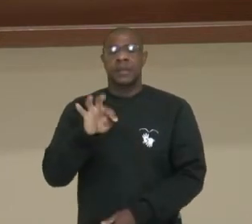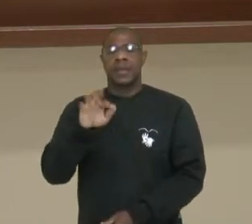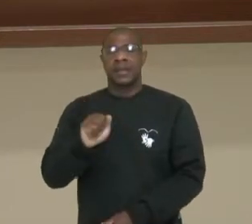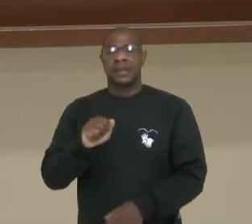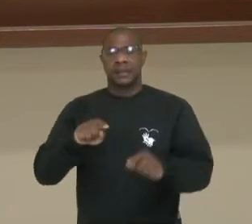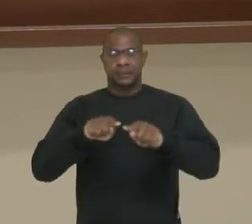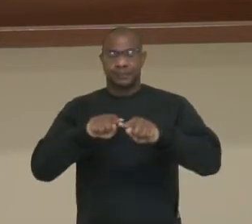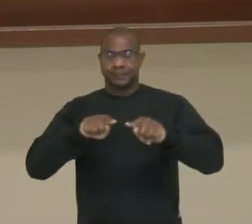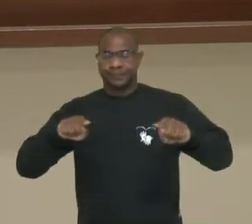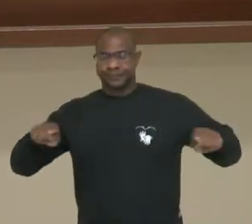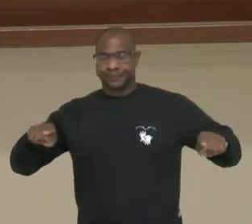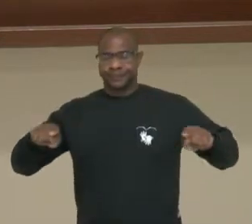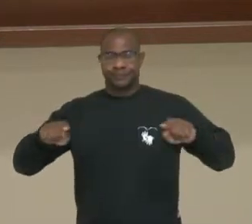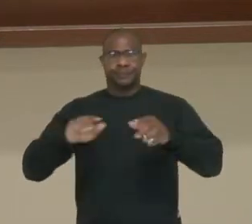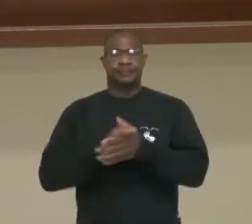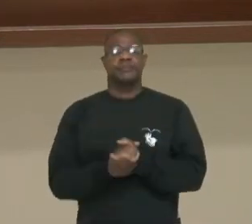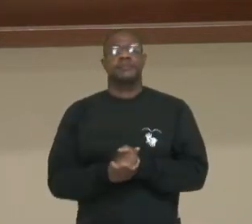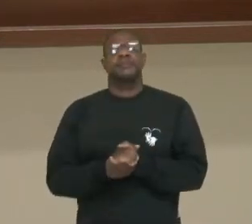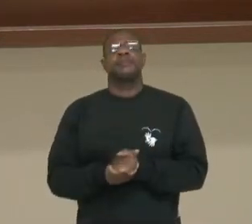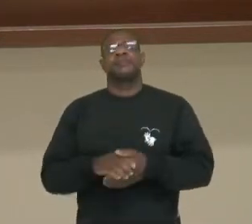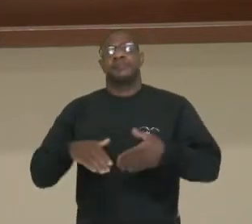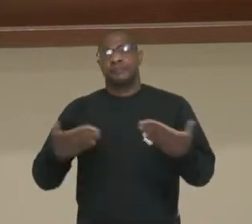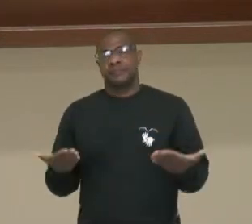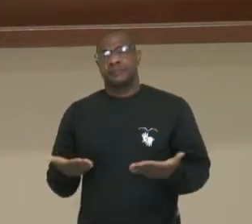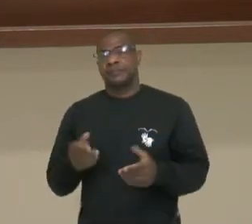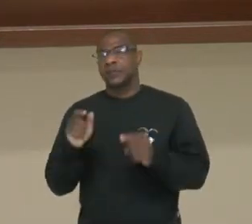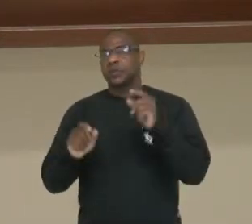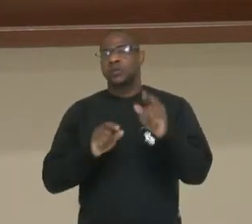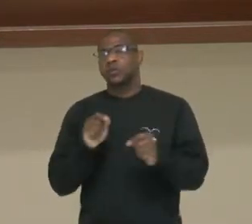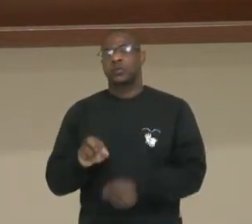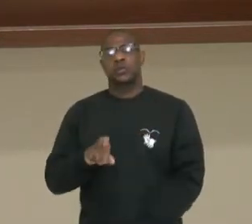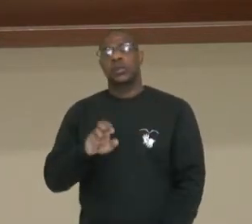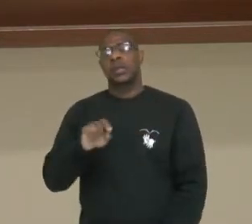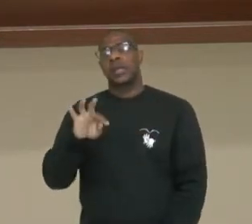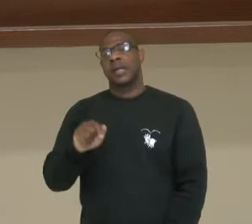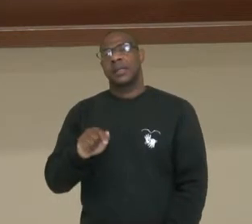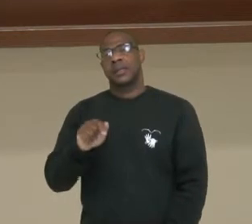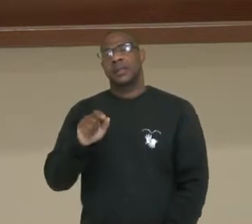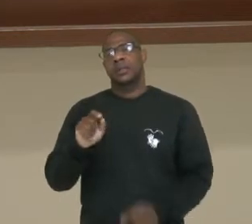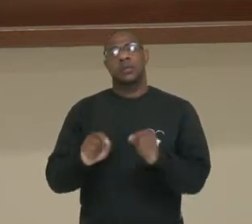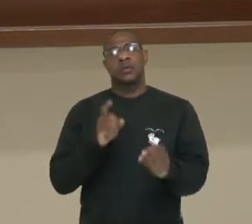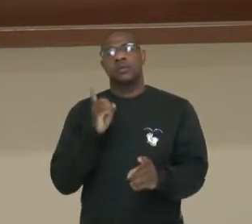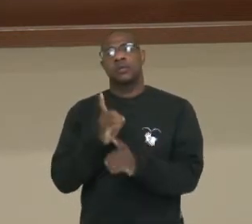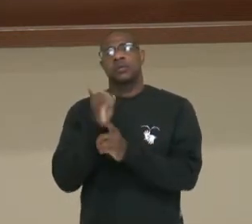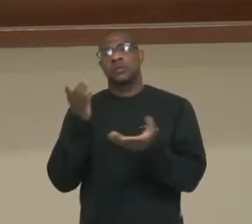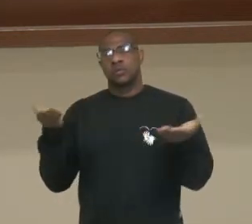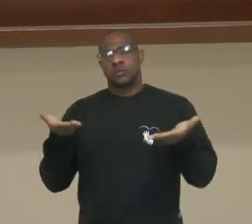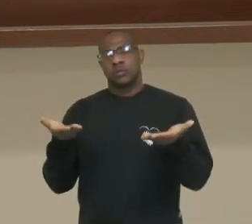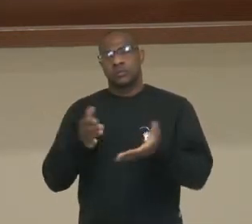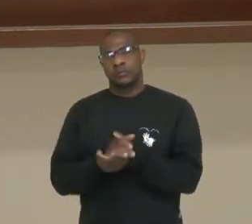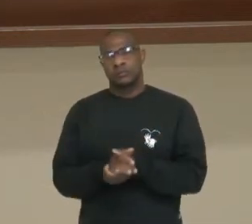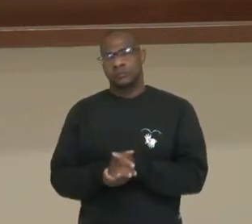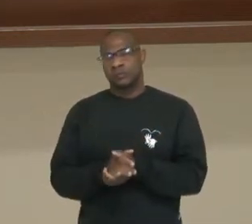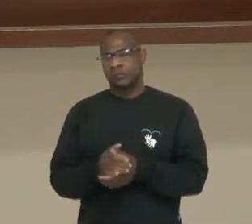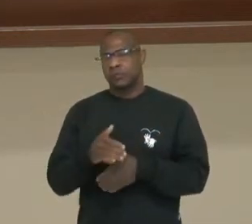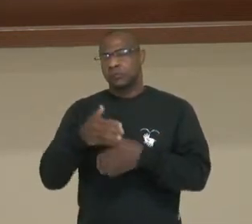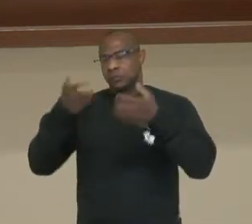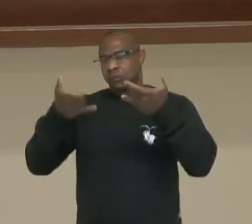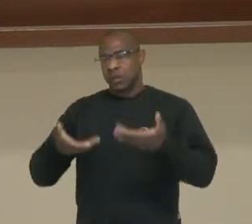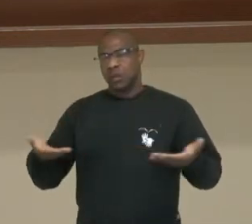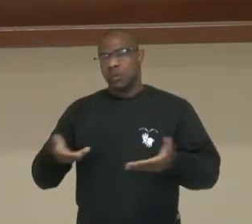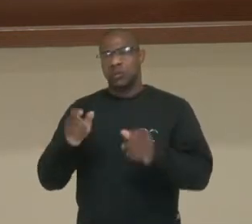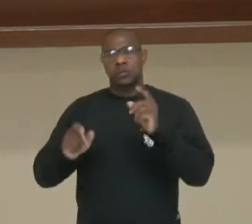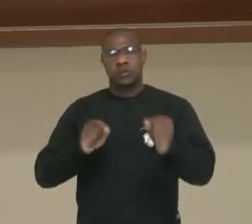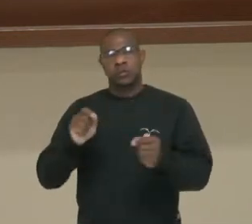vídeos a gente vai falar sobre a circunferência. Mas o que sobre reta a gente vai discutir nesse vídeo? Nós vamos discutir as